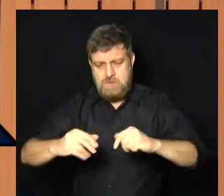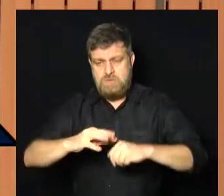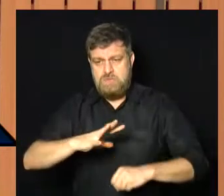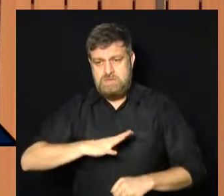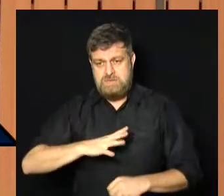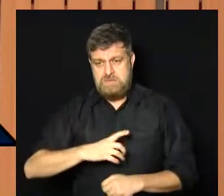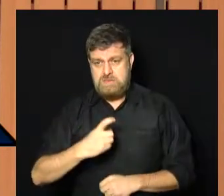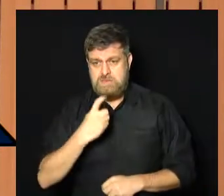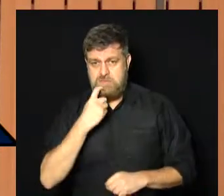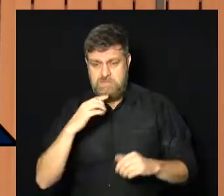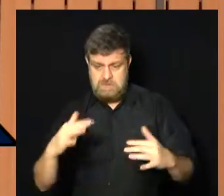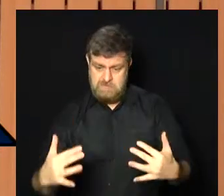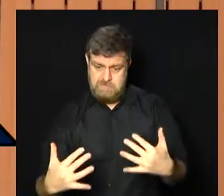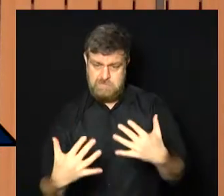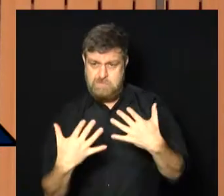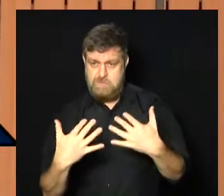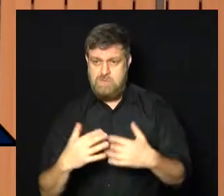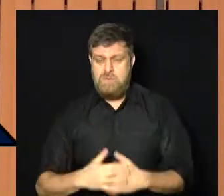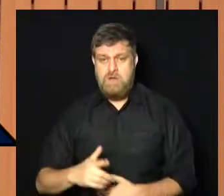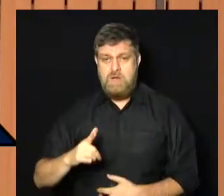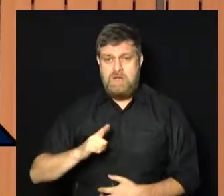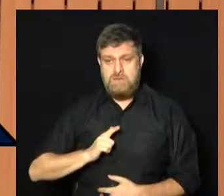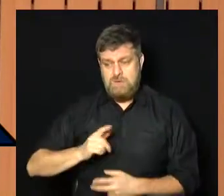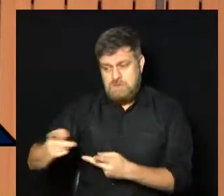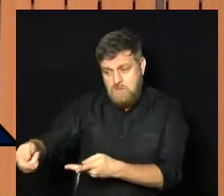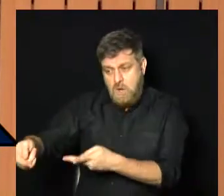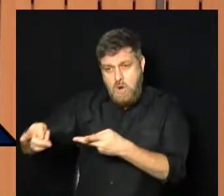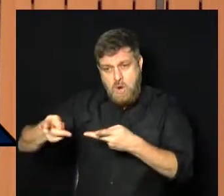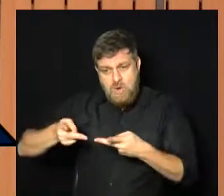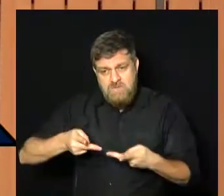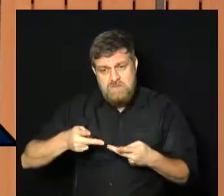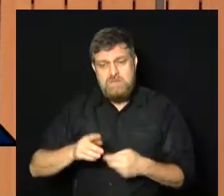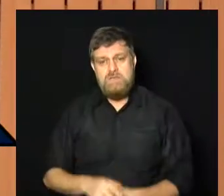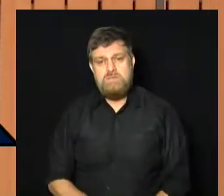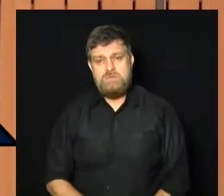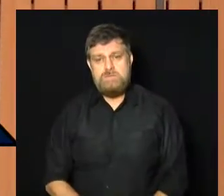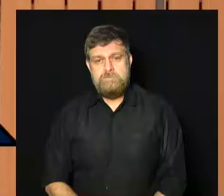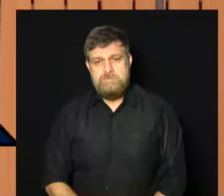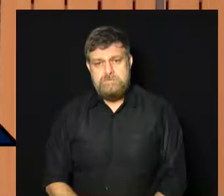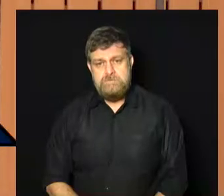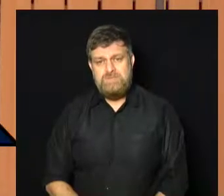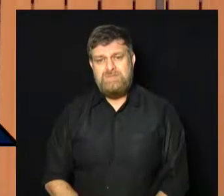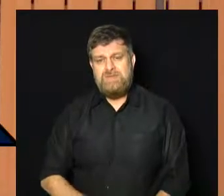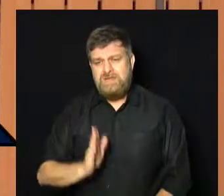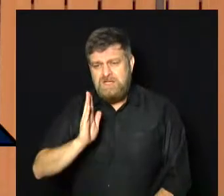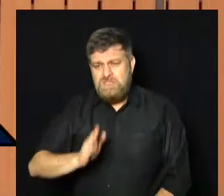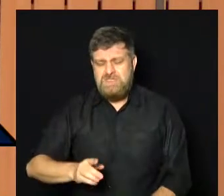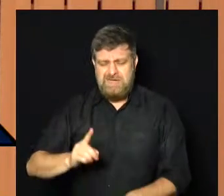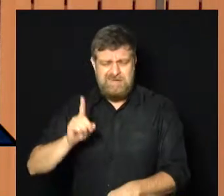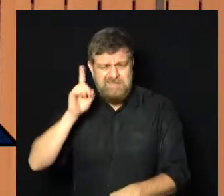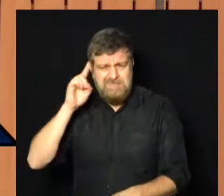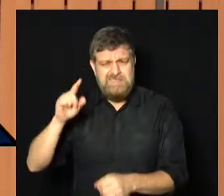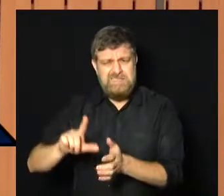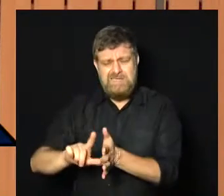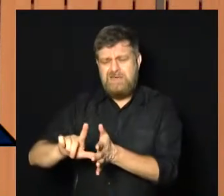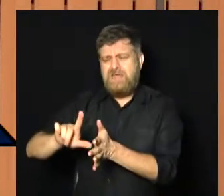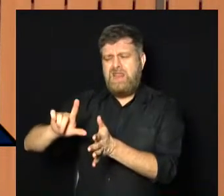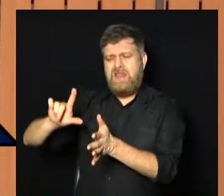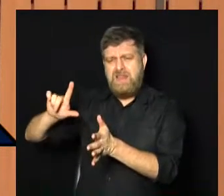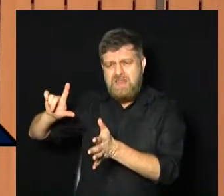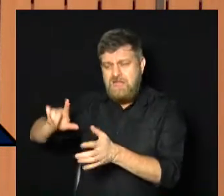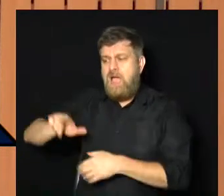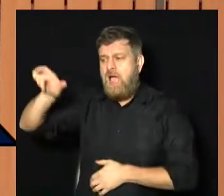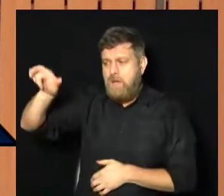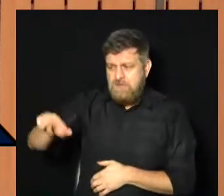Campinas, que esses convites que nós fazemos são convites com antecedência